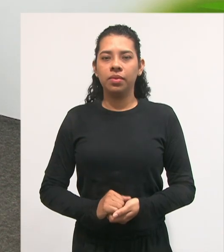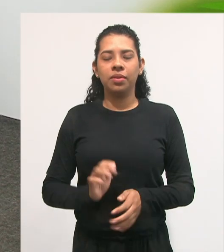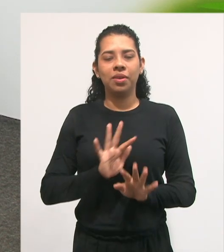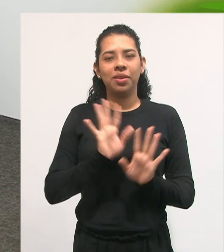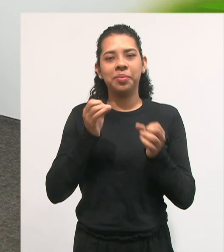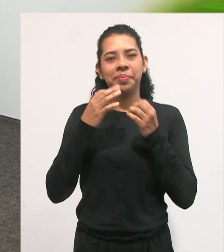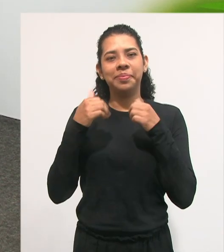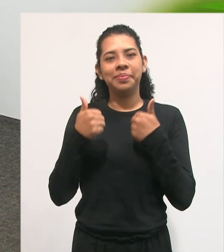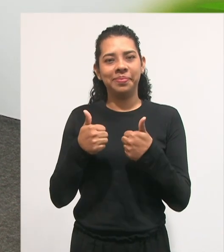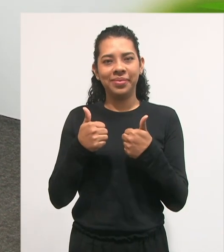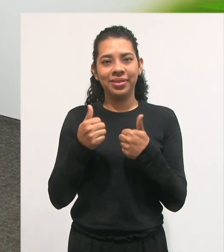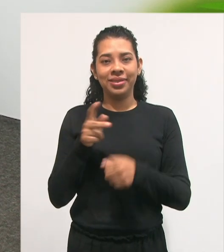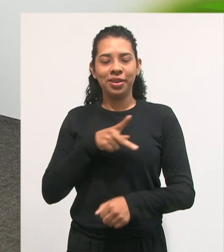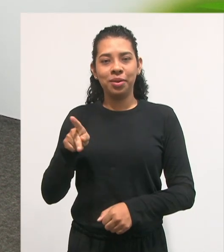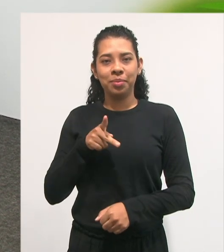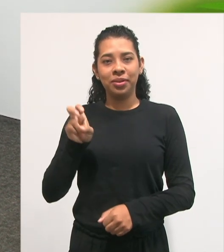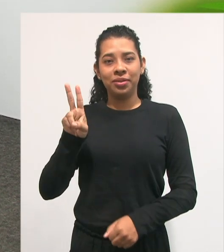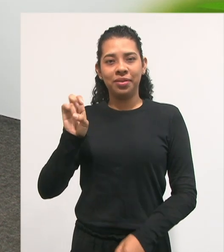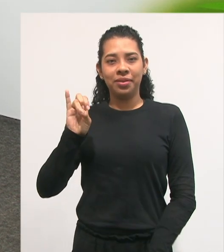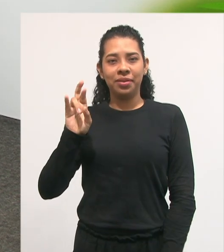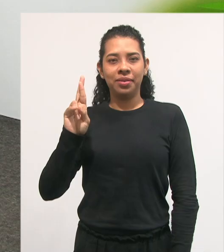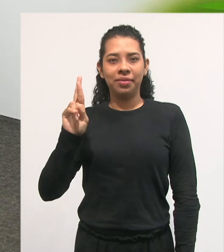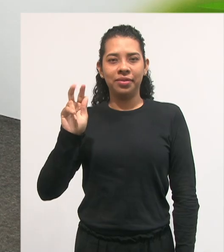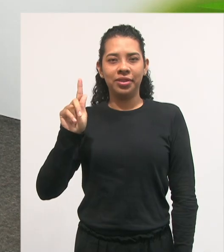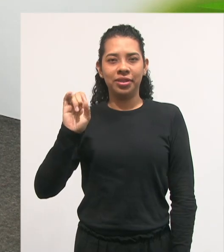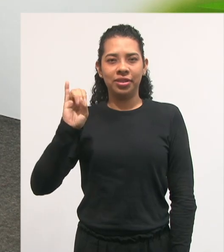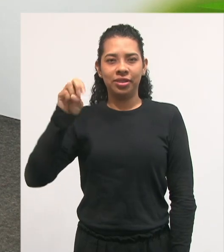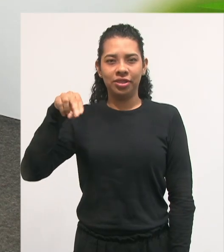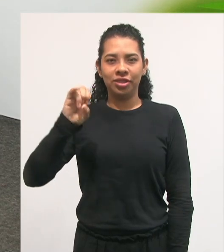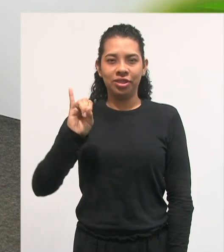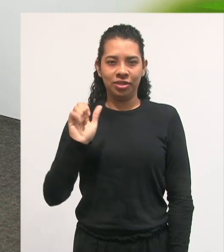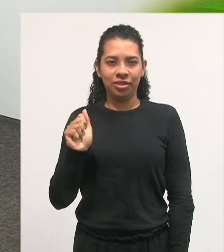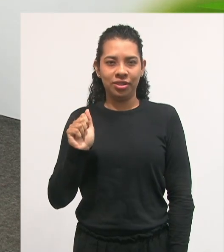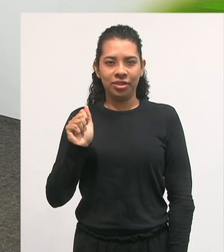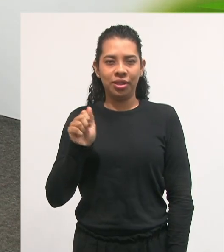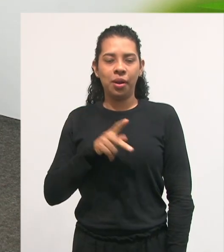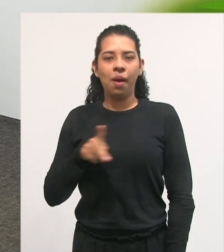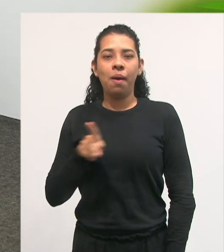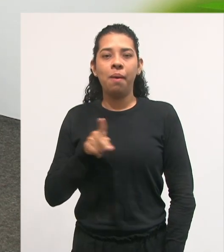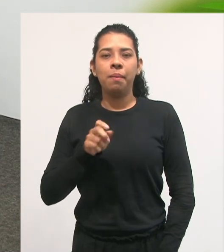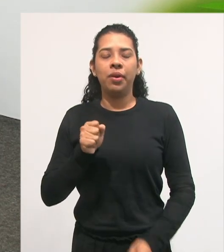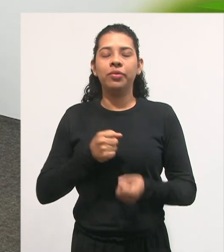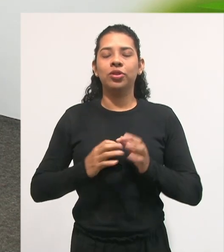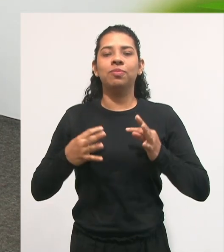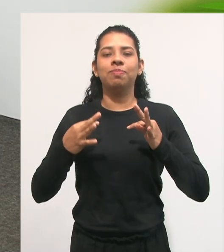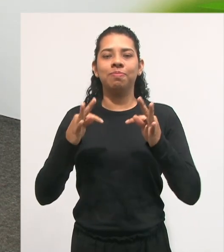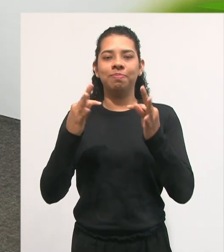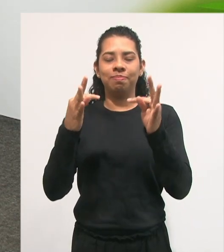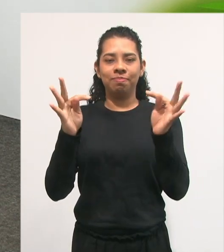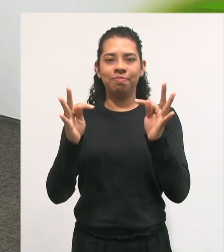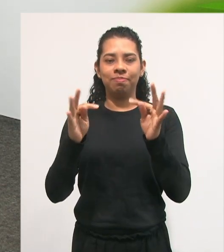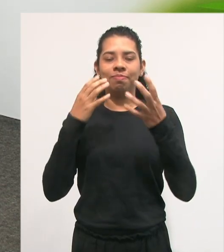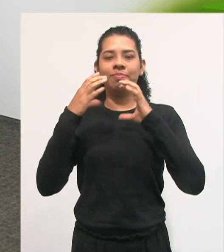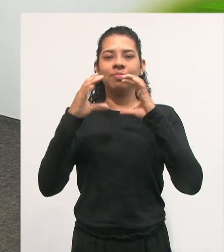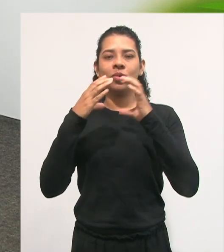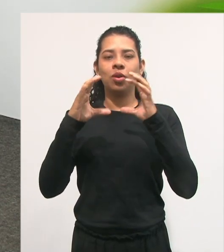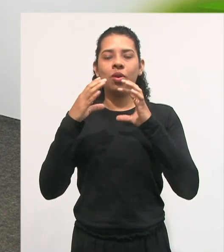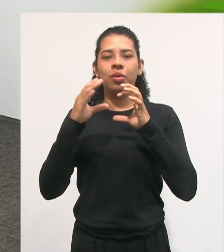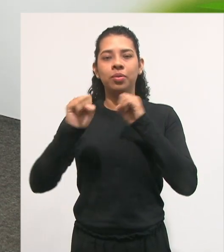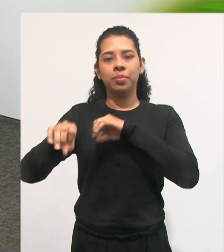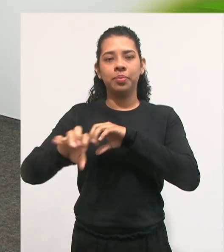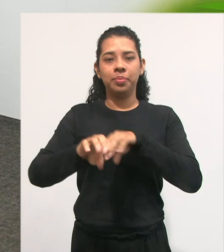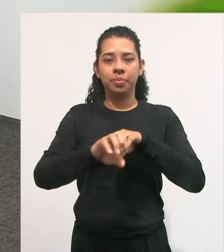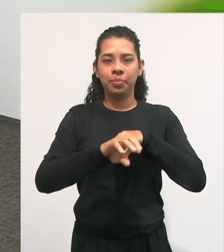Olá, tudo bem? Eu sou a professora Virgínia Amaral, professora da disciplina Tecnologias da Informação e Comunicação aplicadas à